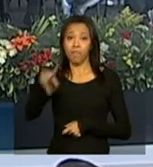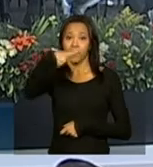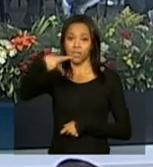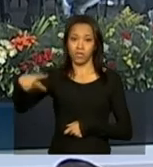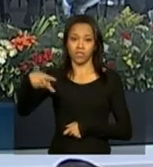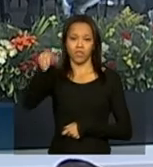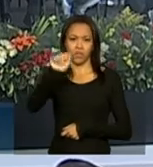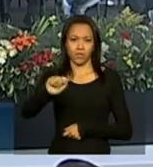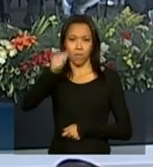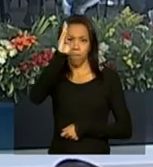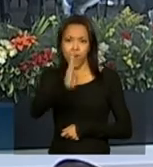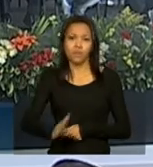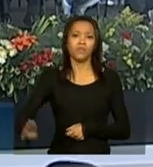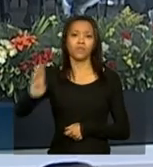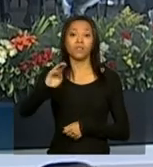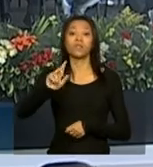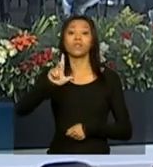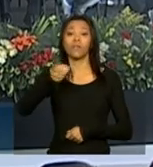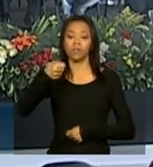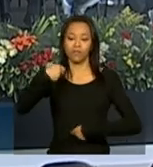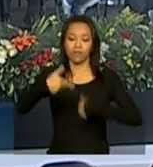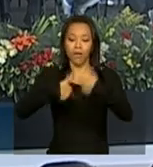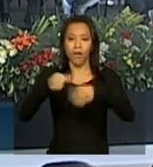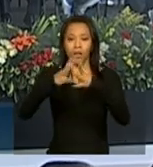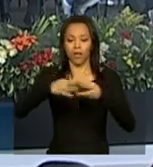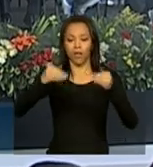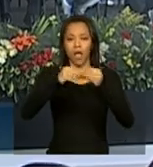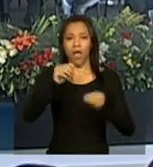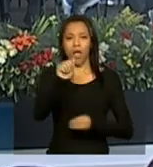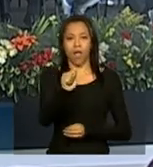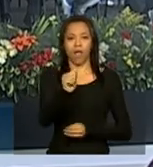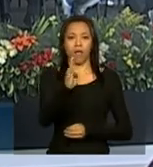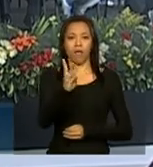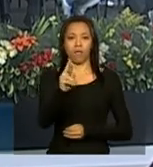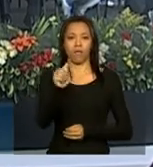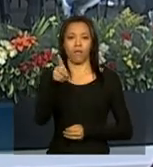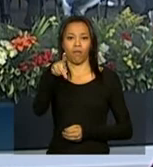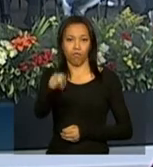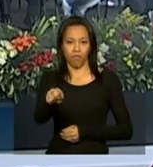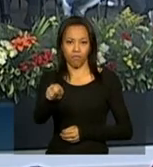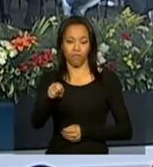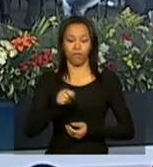Associação Brasileira dos Produtores de Algodão, Abrapa.